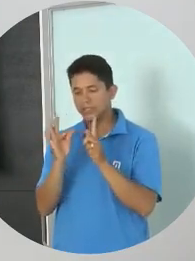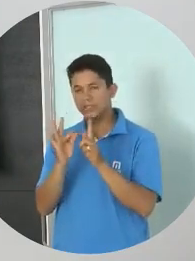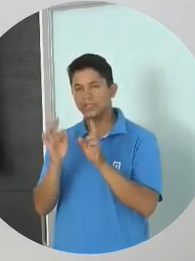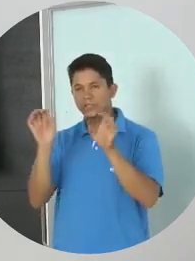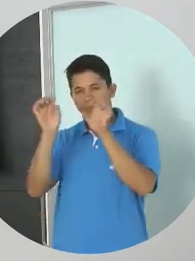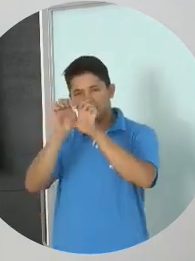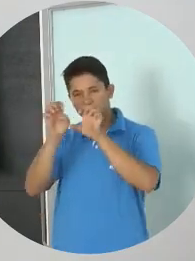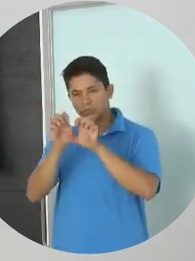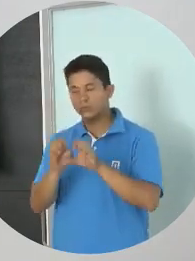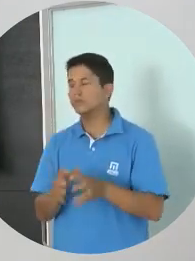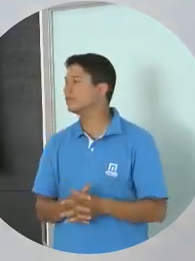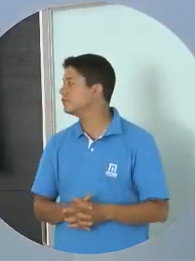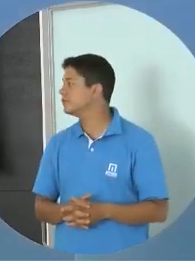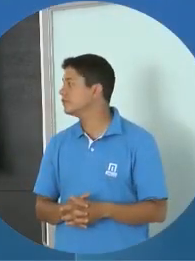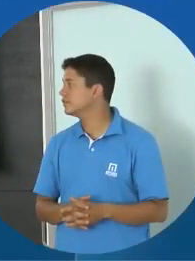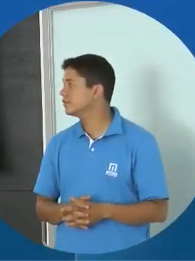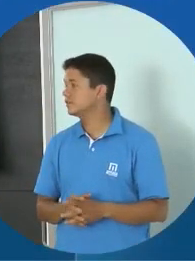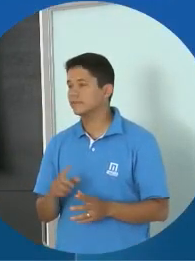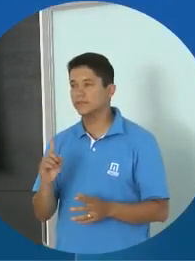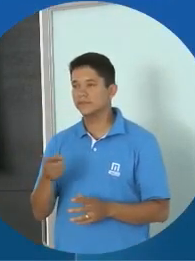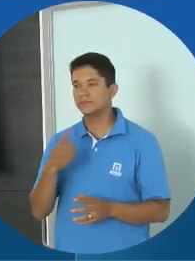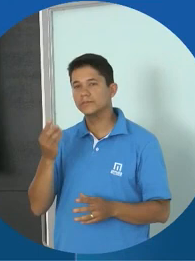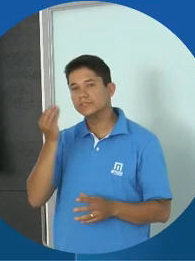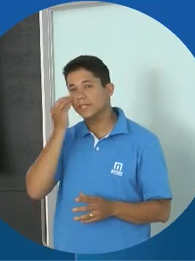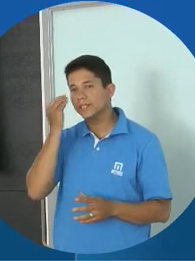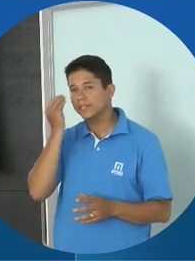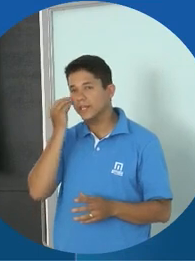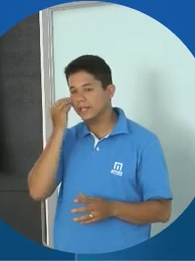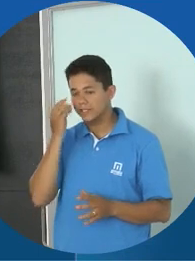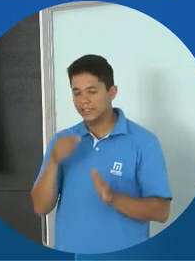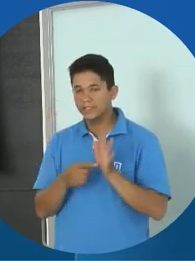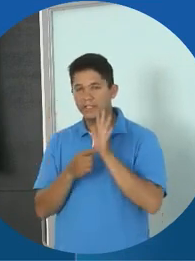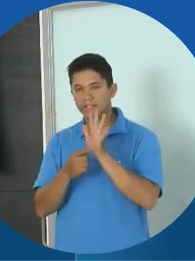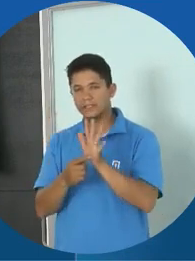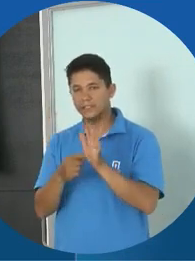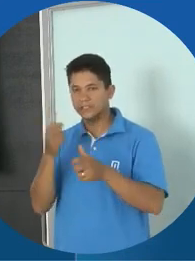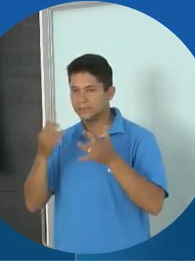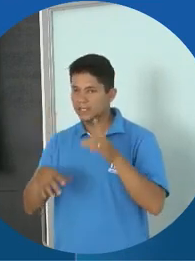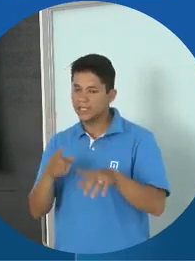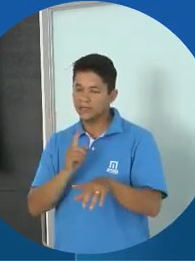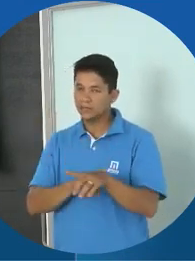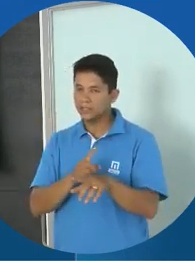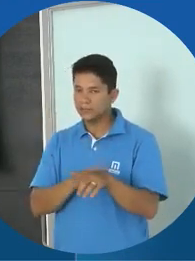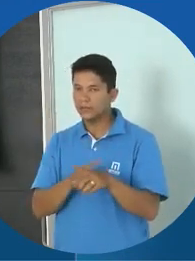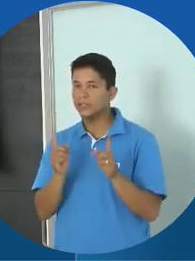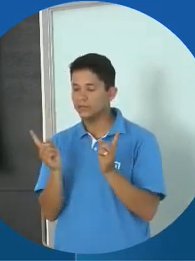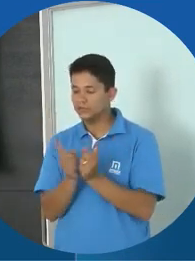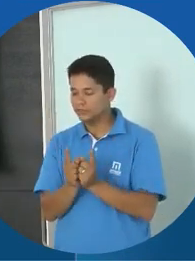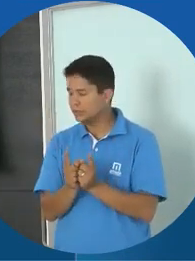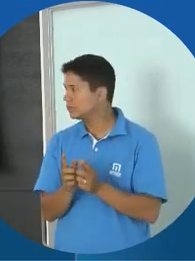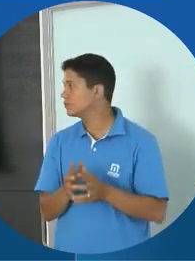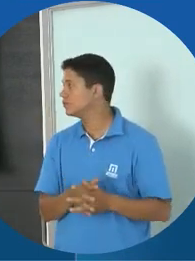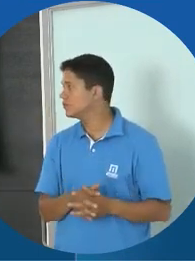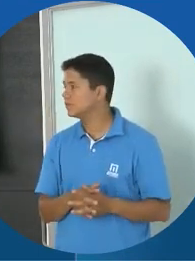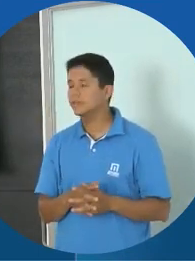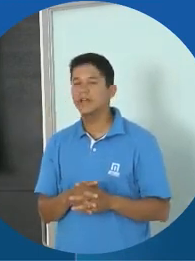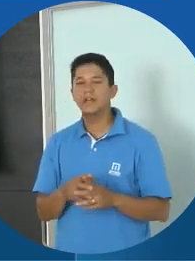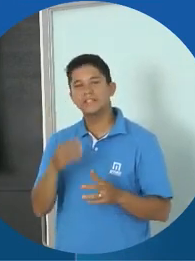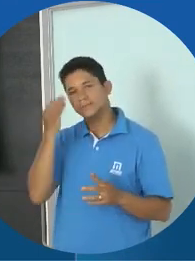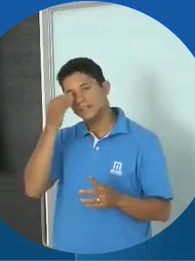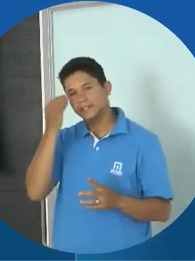então a gente vai tentar trazer aqui, num tempo reduzido, mais um pouco dessa experiência da